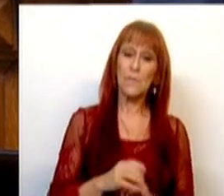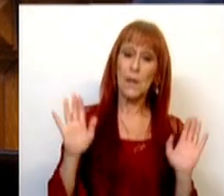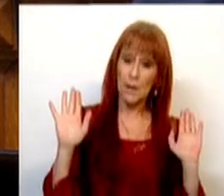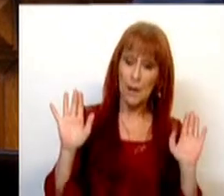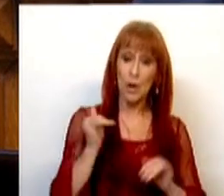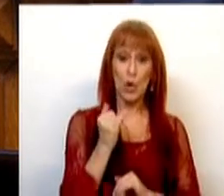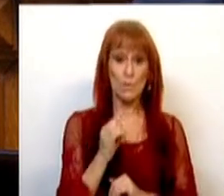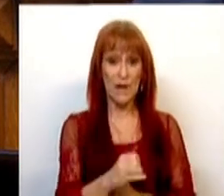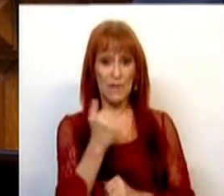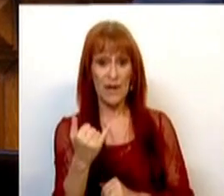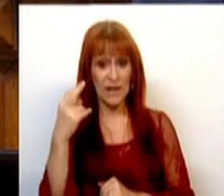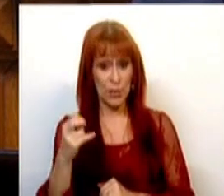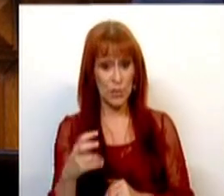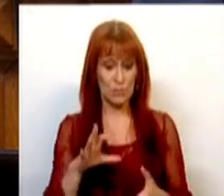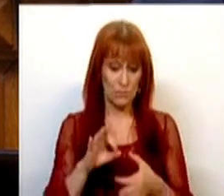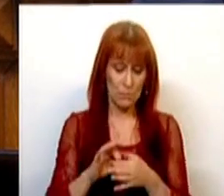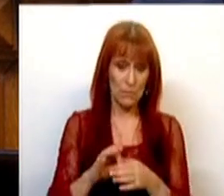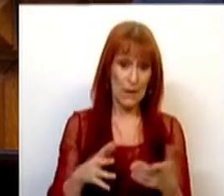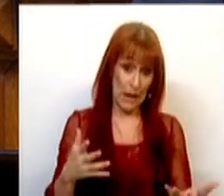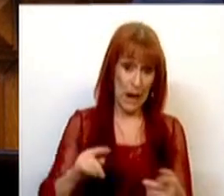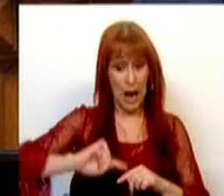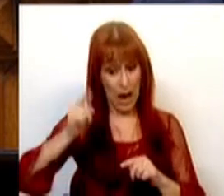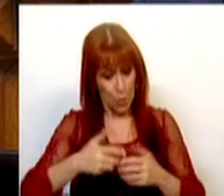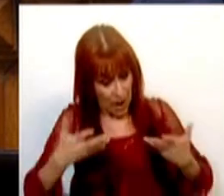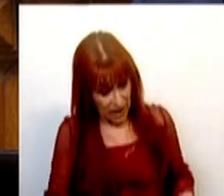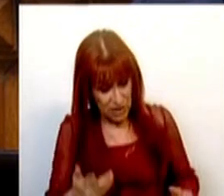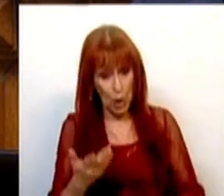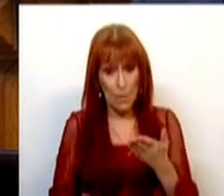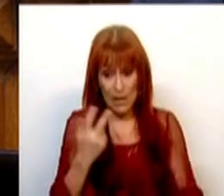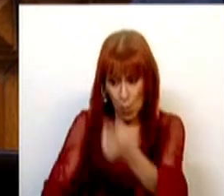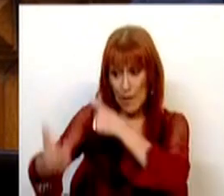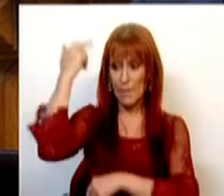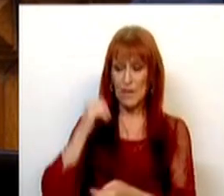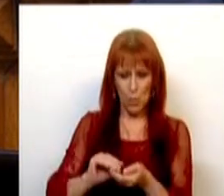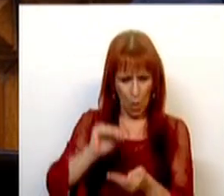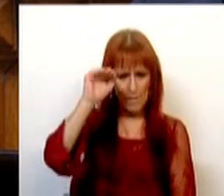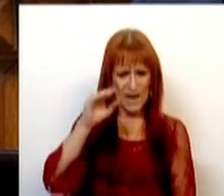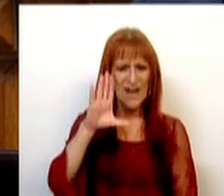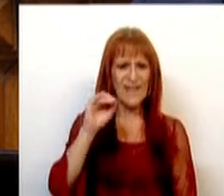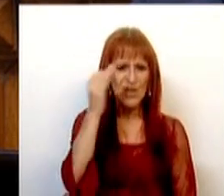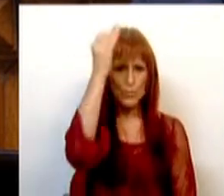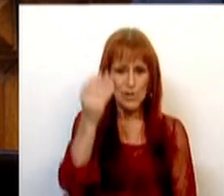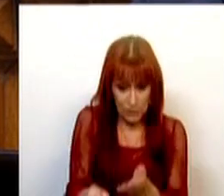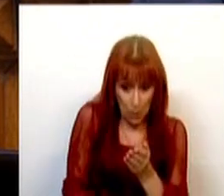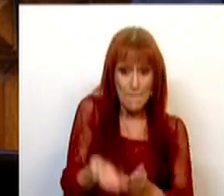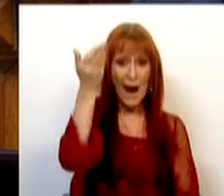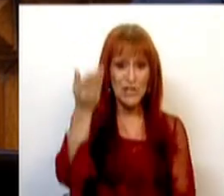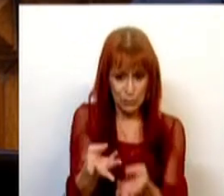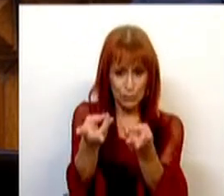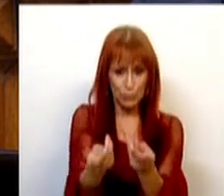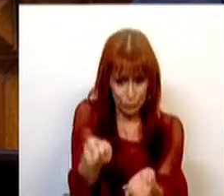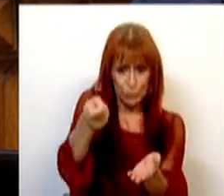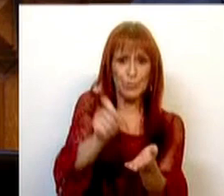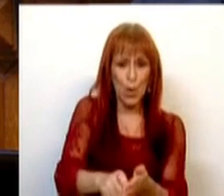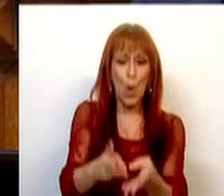Em 2023, em relação a este ano, em relação ao ano passado, houve um aumento de 10% e